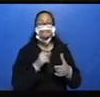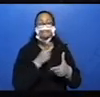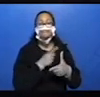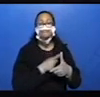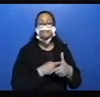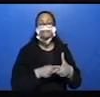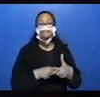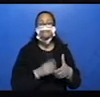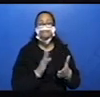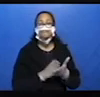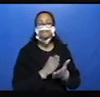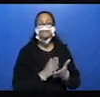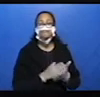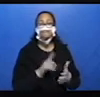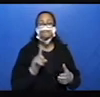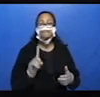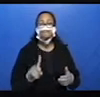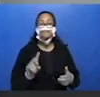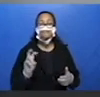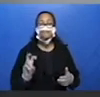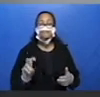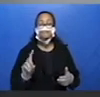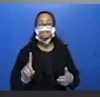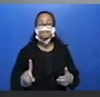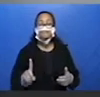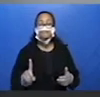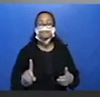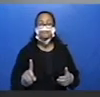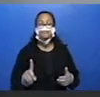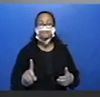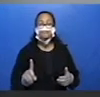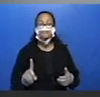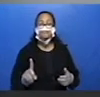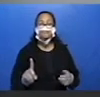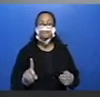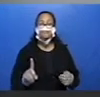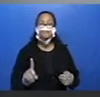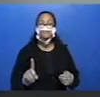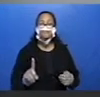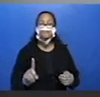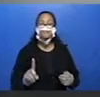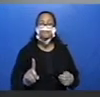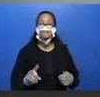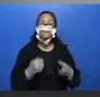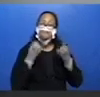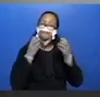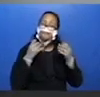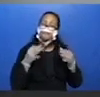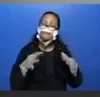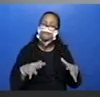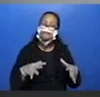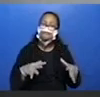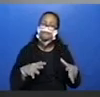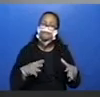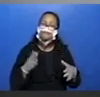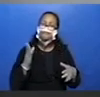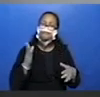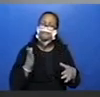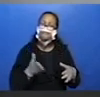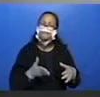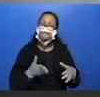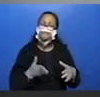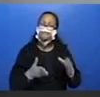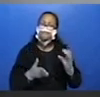lá na página 151. Aquele método que eu acabei de explicar. Vamos cortar o zero, é o jeito mais